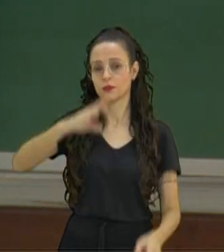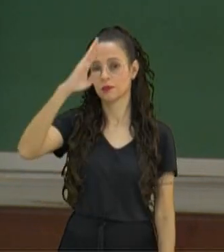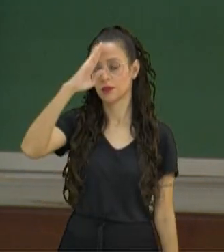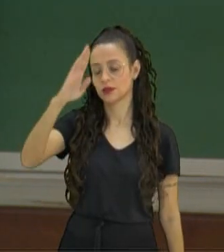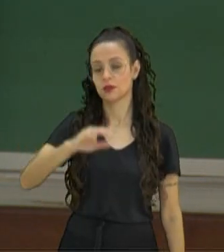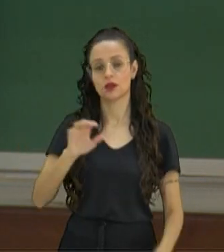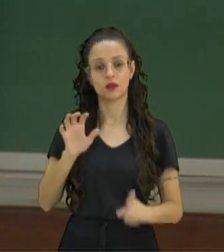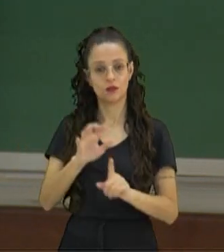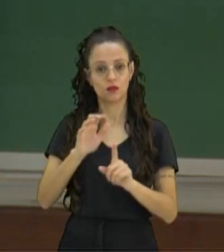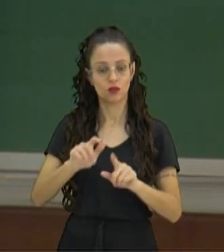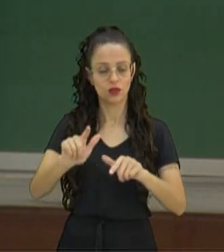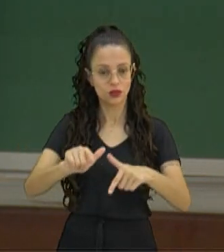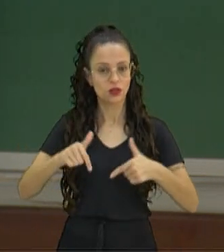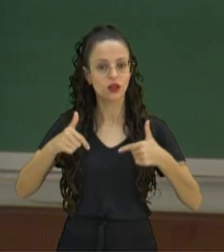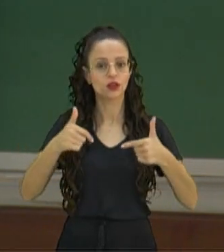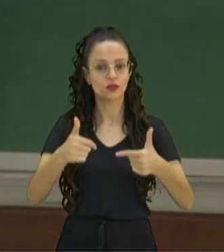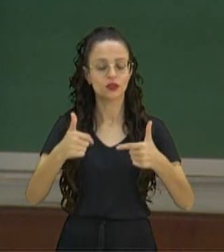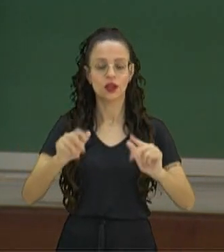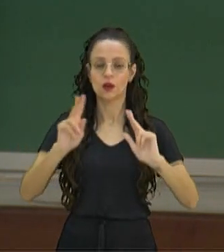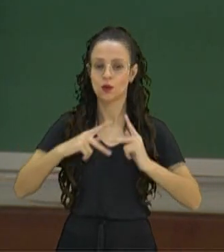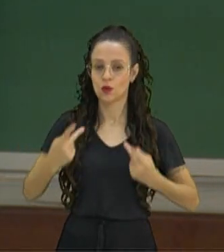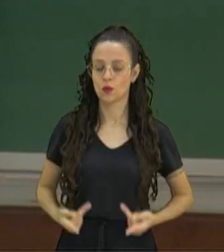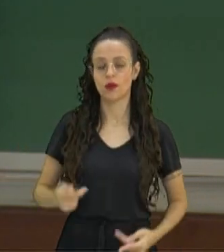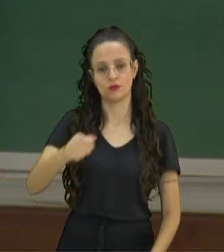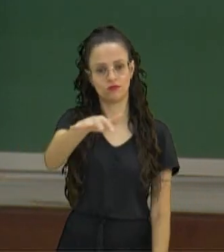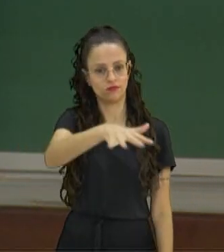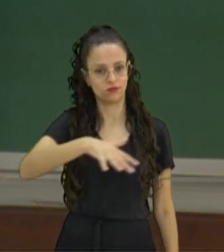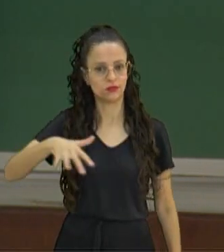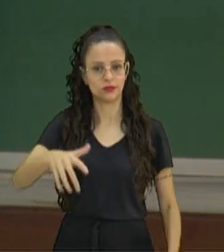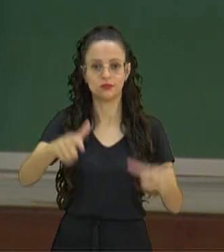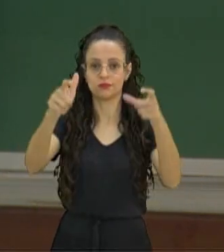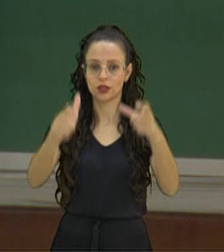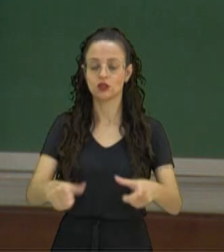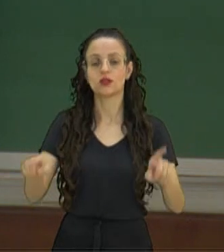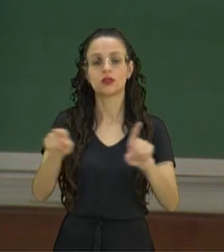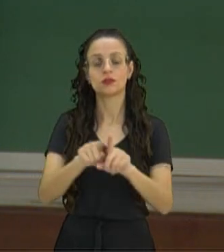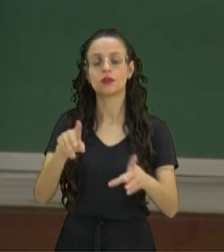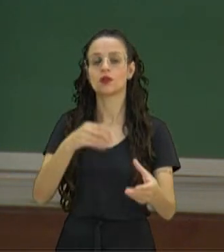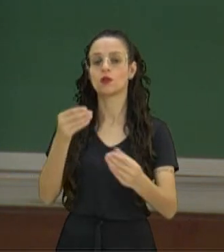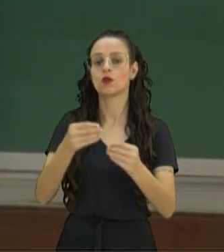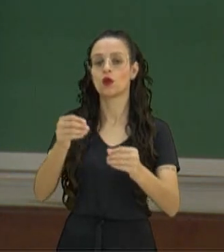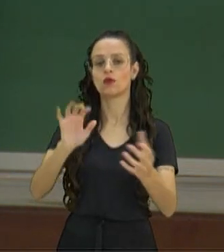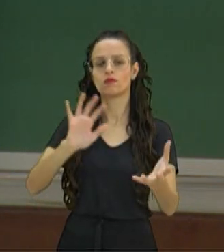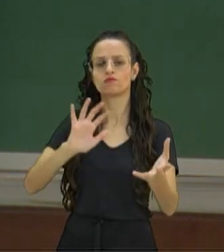influências das atividades humanas no espaço geográfico e como elas alteram